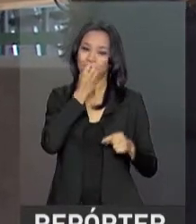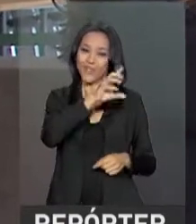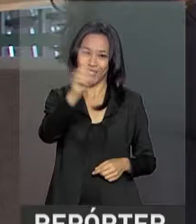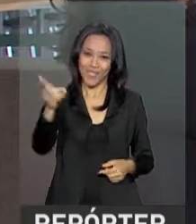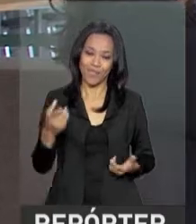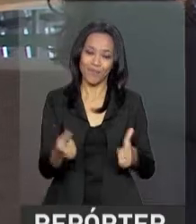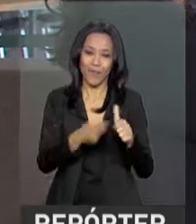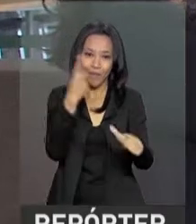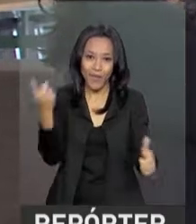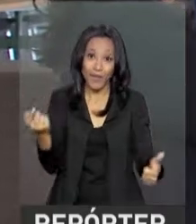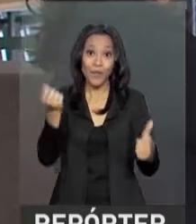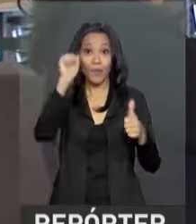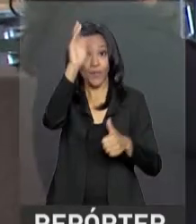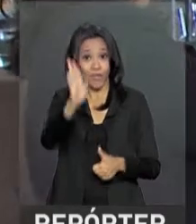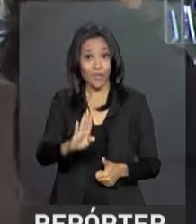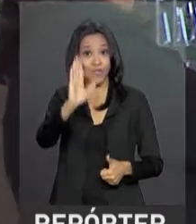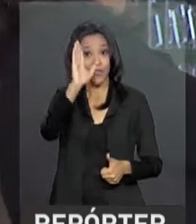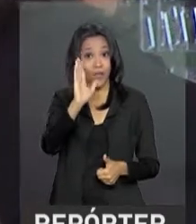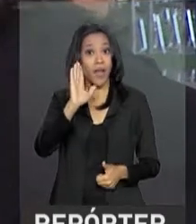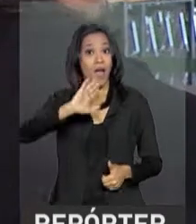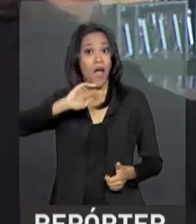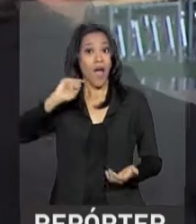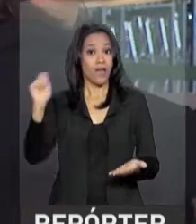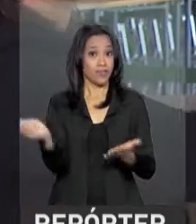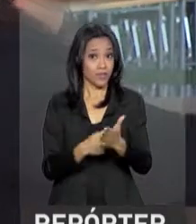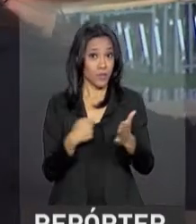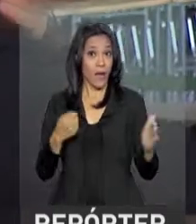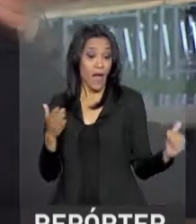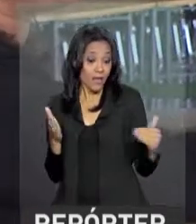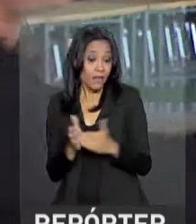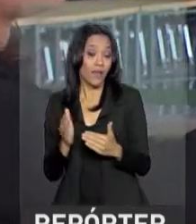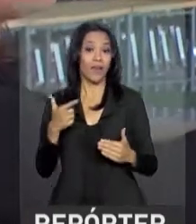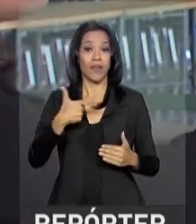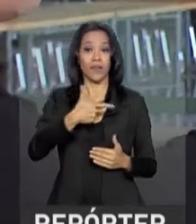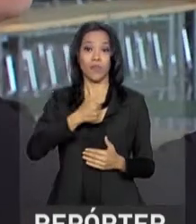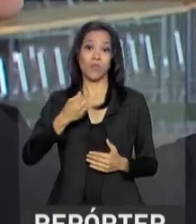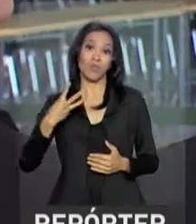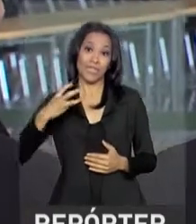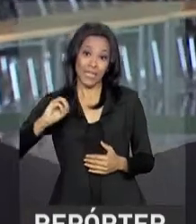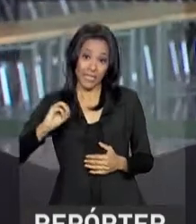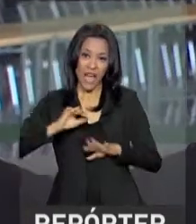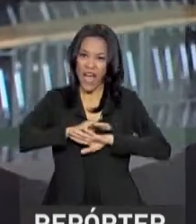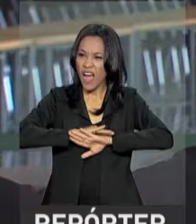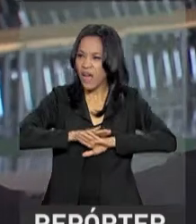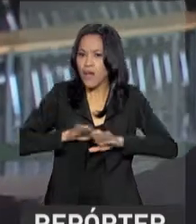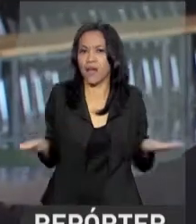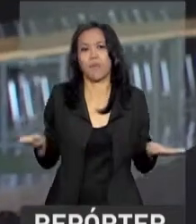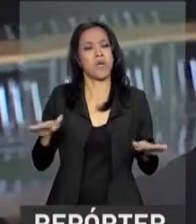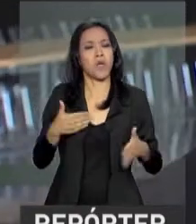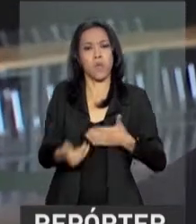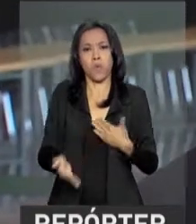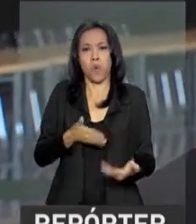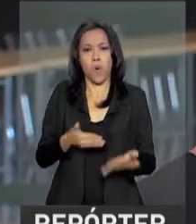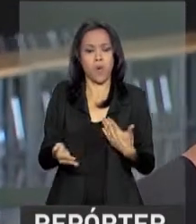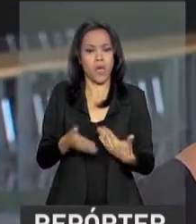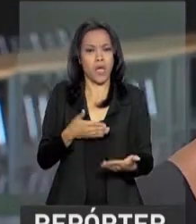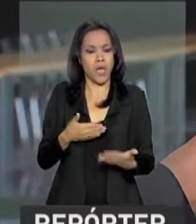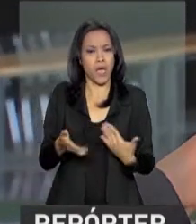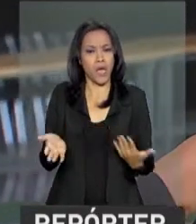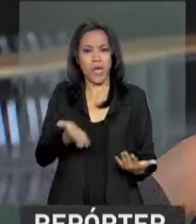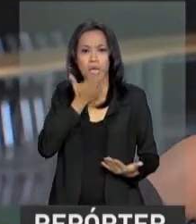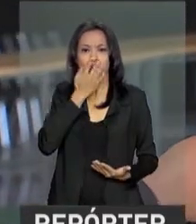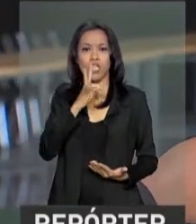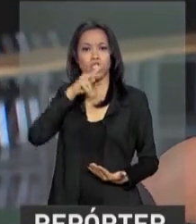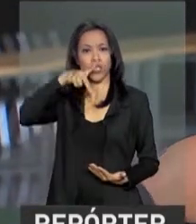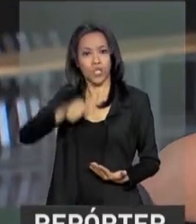dizendo que o Brasil assinou, se comprometeu até 2030 a erradicar toda forma de violência contra crianças e